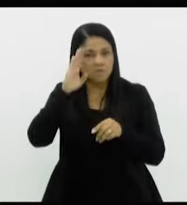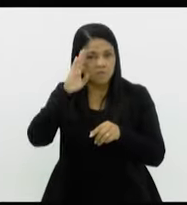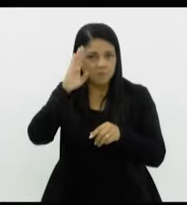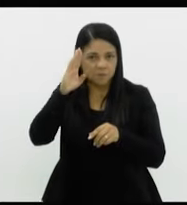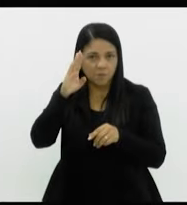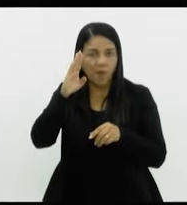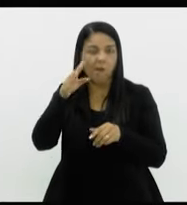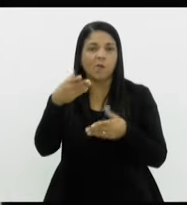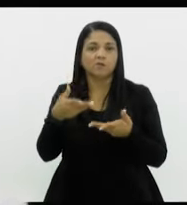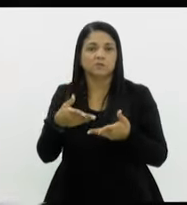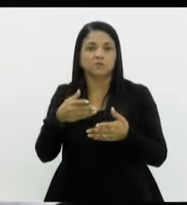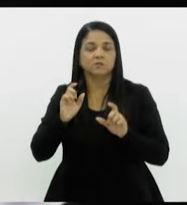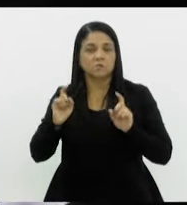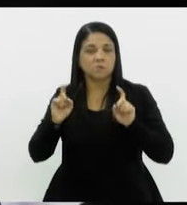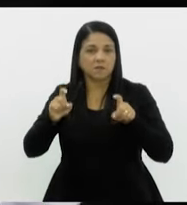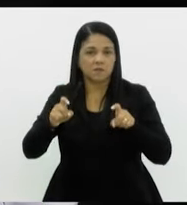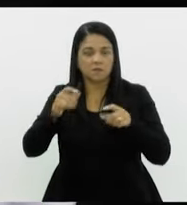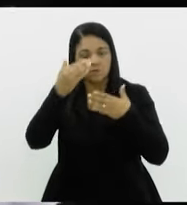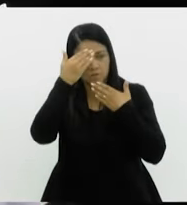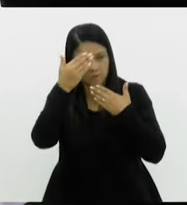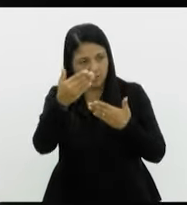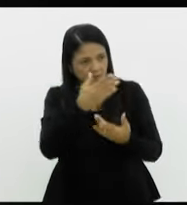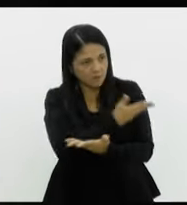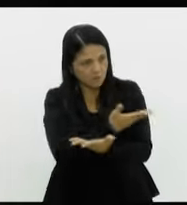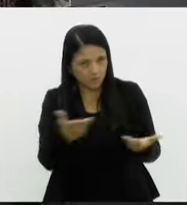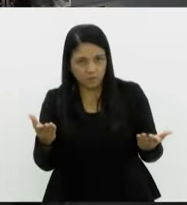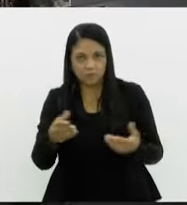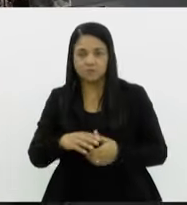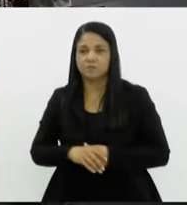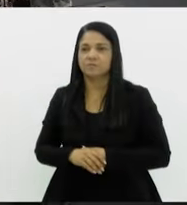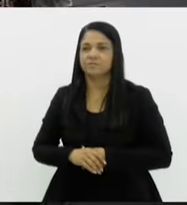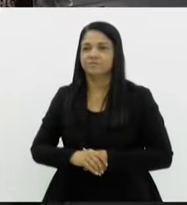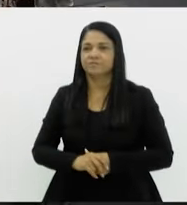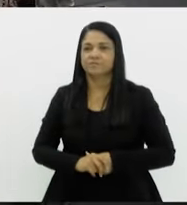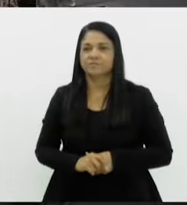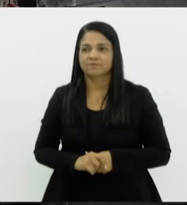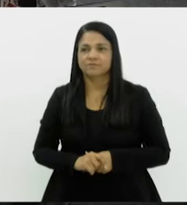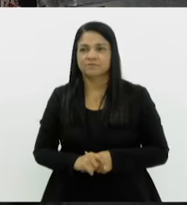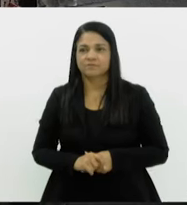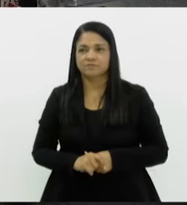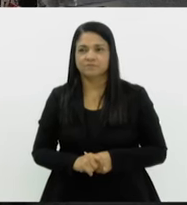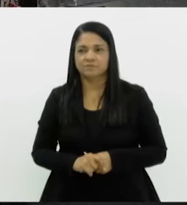a partir da nossa mandata. Muito obrigada a todas e todos.